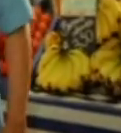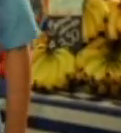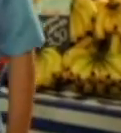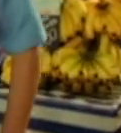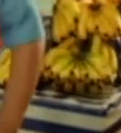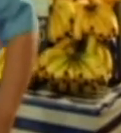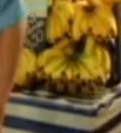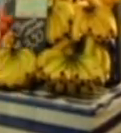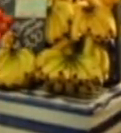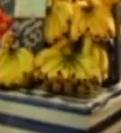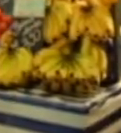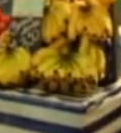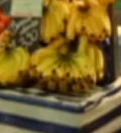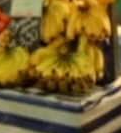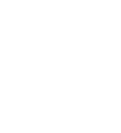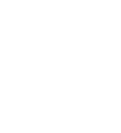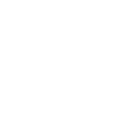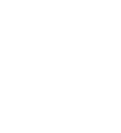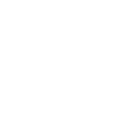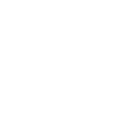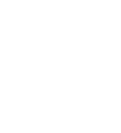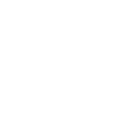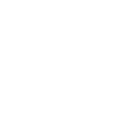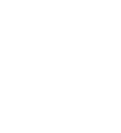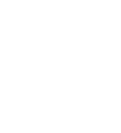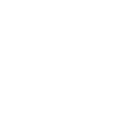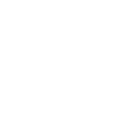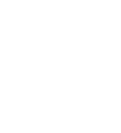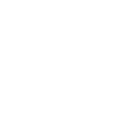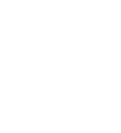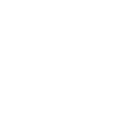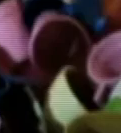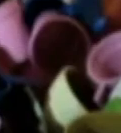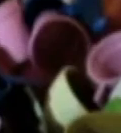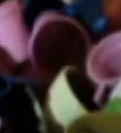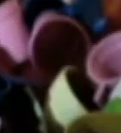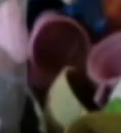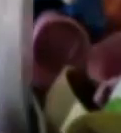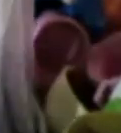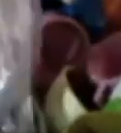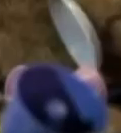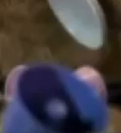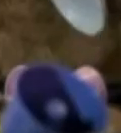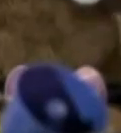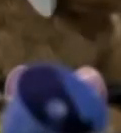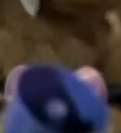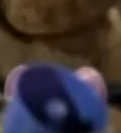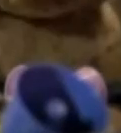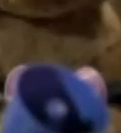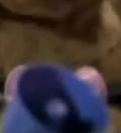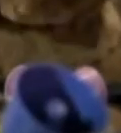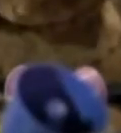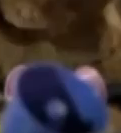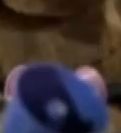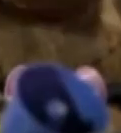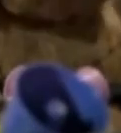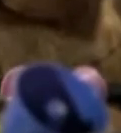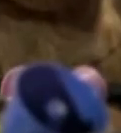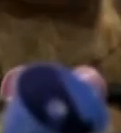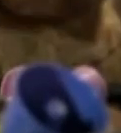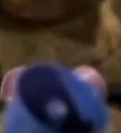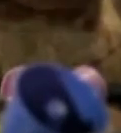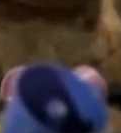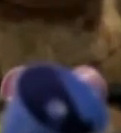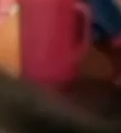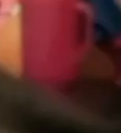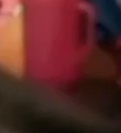seu futuro. Acesse o Portal do Empreendedor. Brasil, um país de todos. Quando você emprega uma criança ou adolescente para